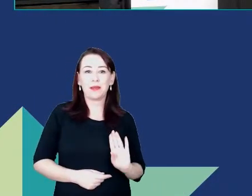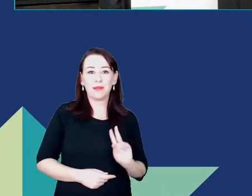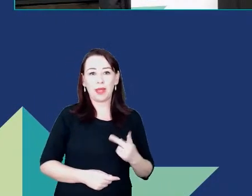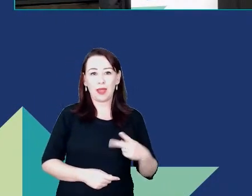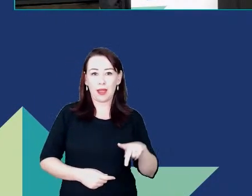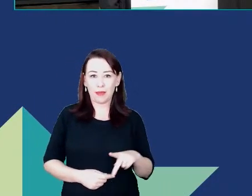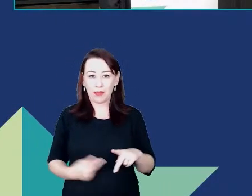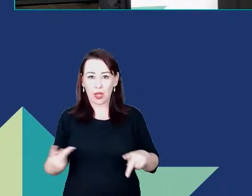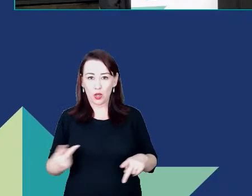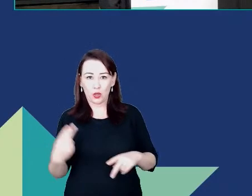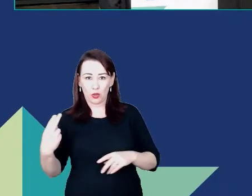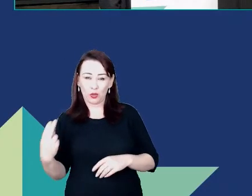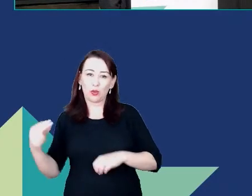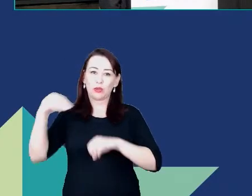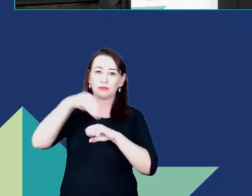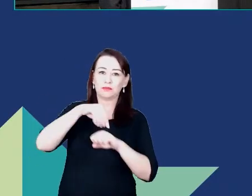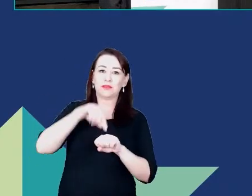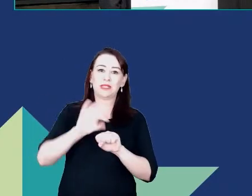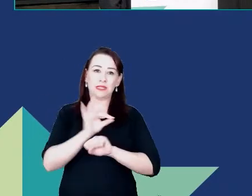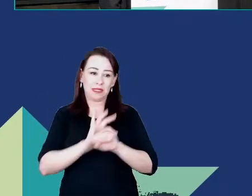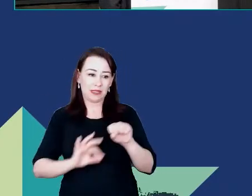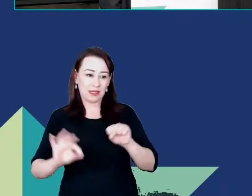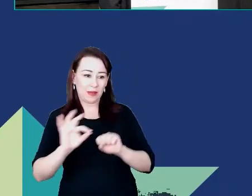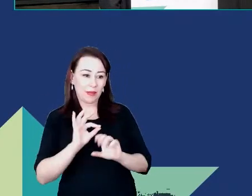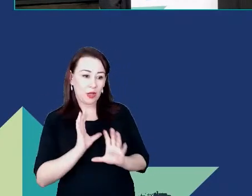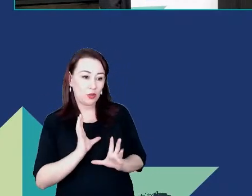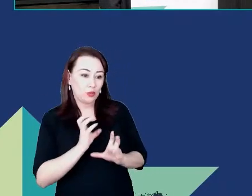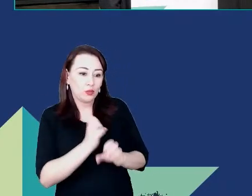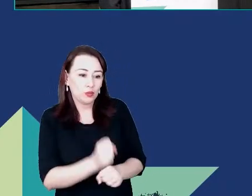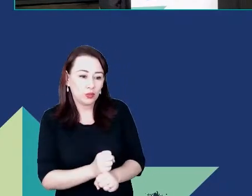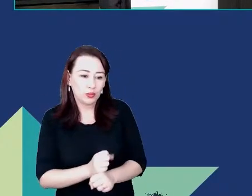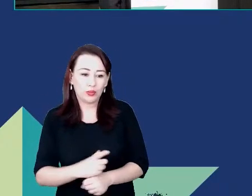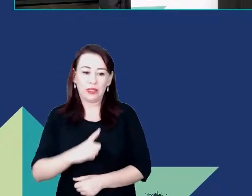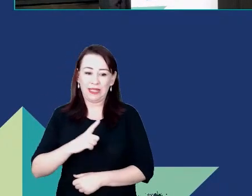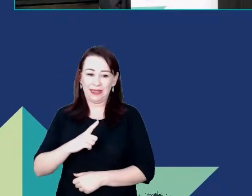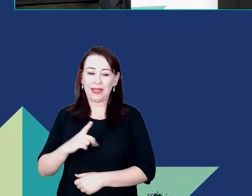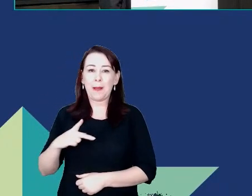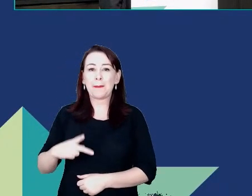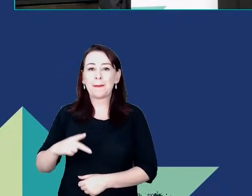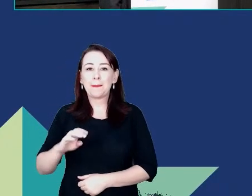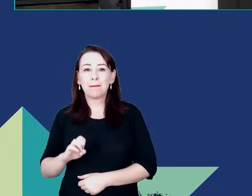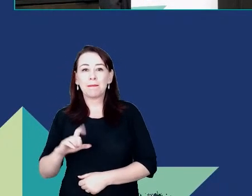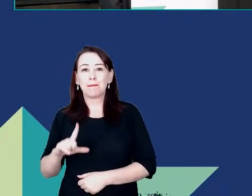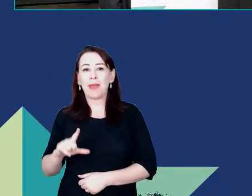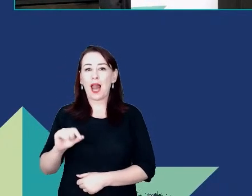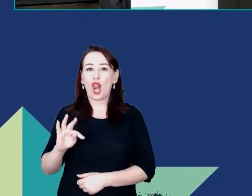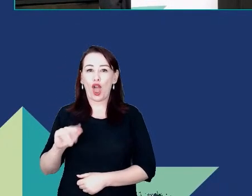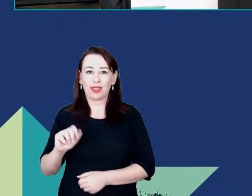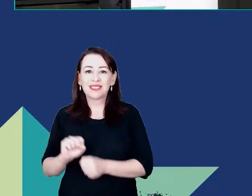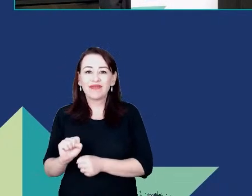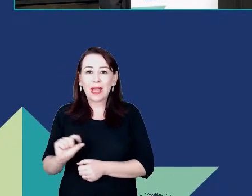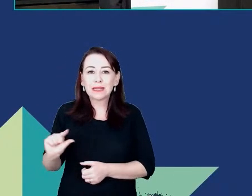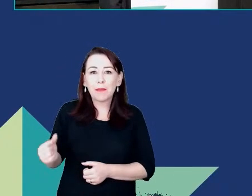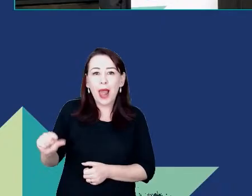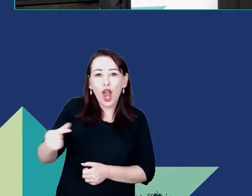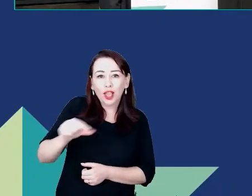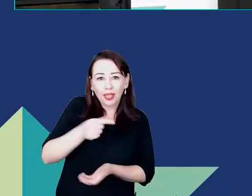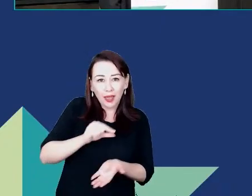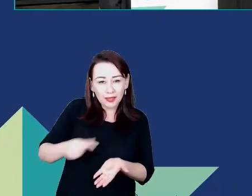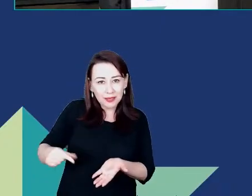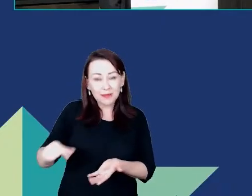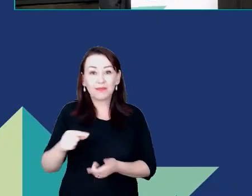30 milhões de produção de pelotas, né, e tem a sua produção em Germano,